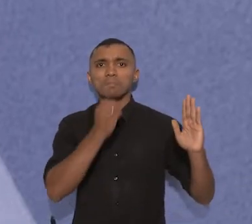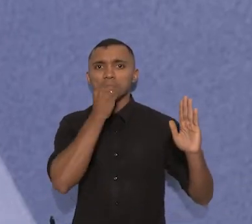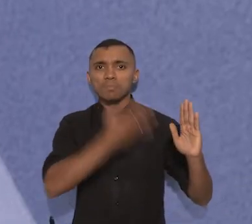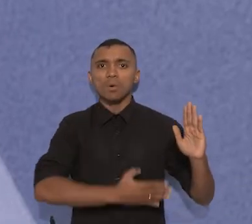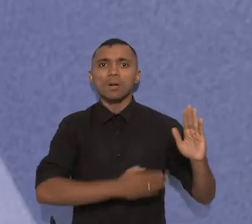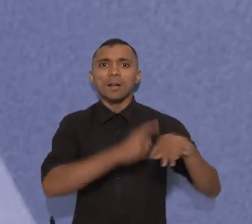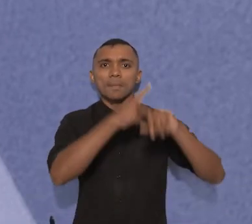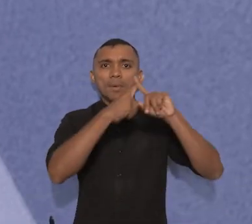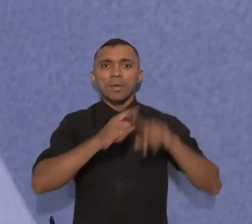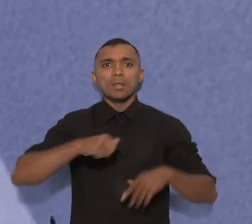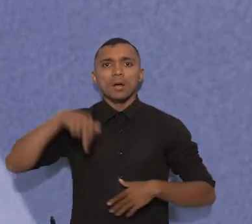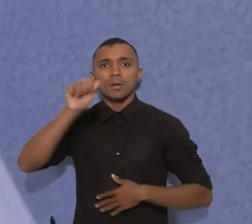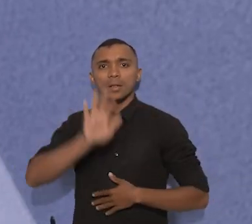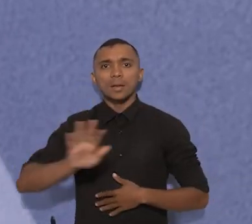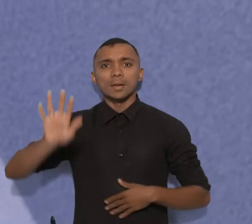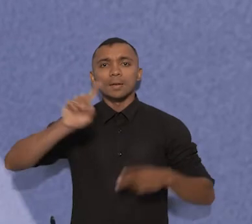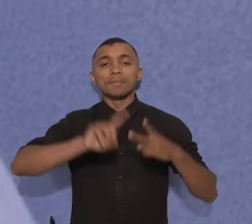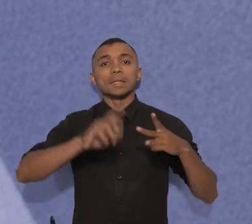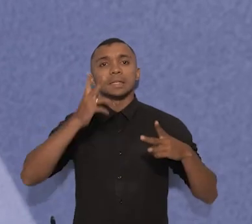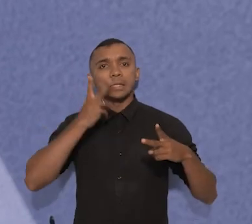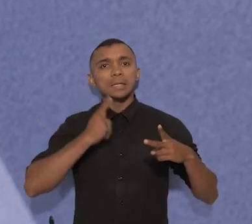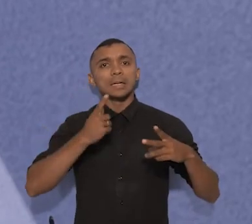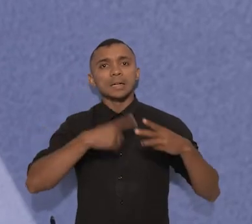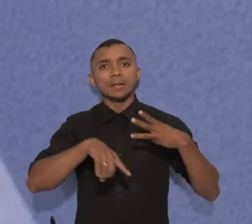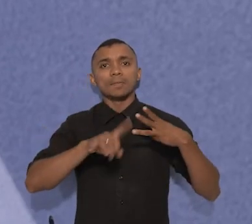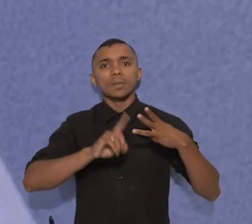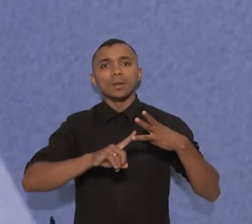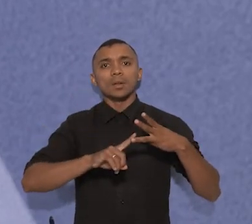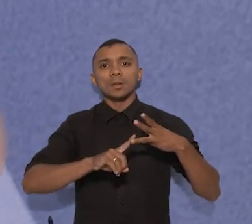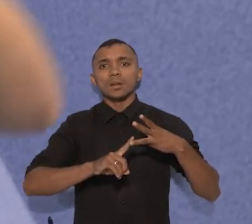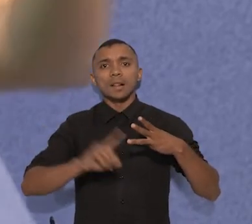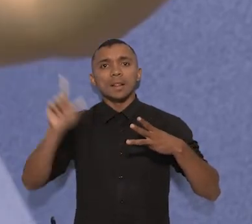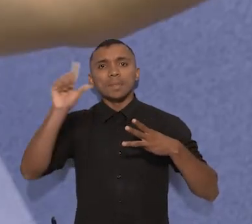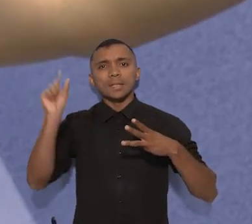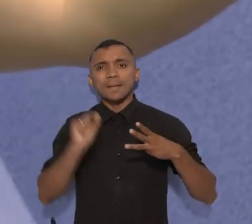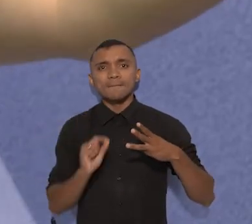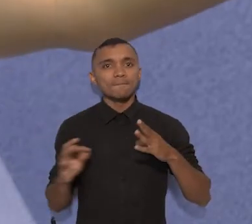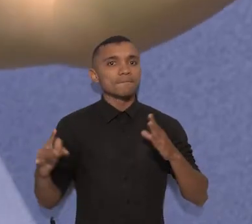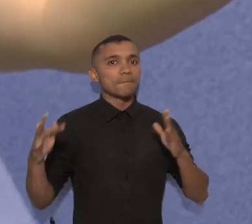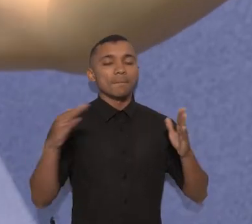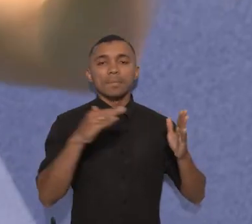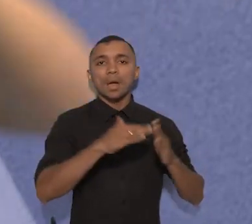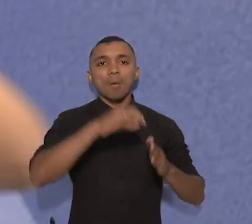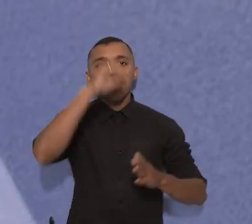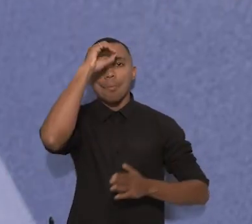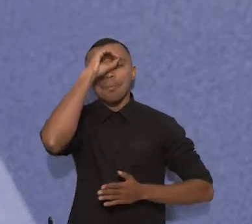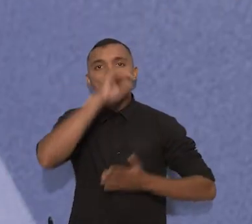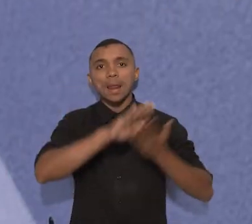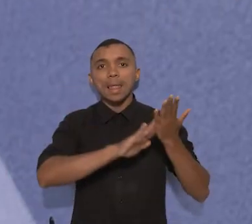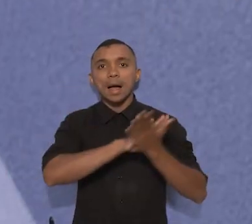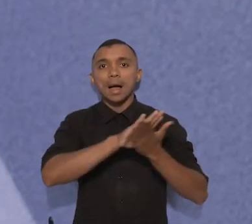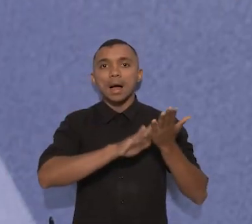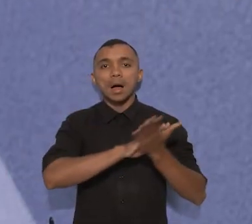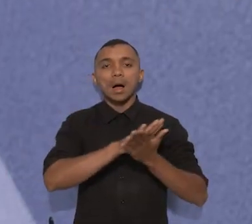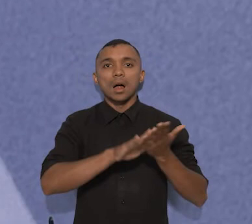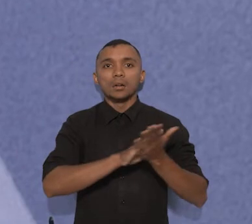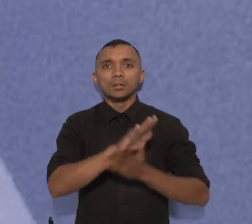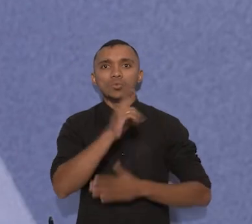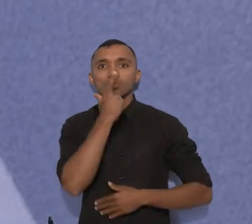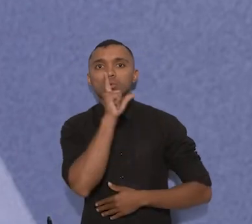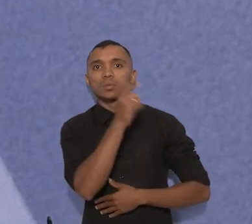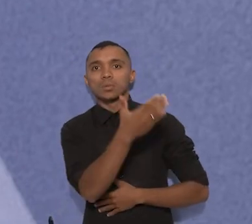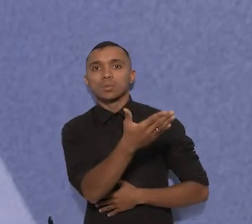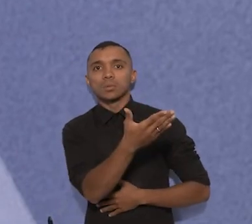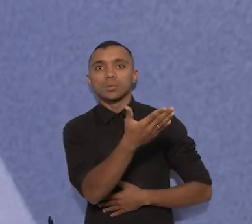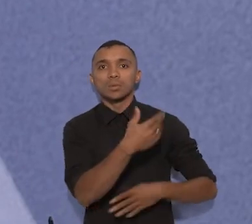Nordeste. Invicto. Campeão do Cearense. Invicto. Oitava de final da Libertadores, que era uma coisa inimaginável no grupo que tinha River e Colo-Colo. Exatamente.